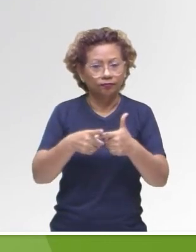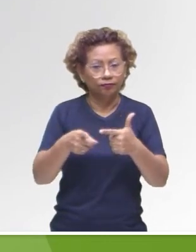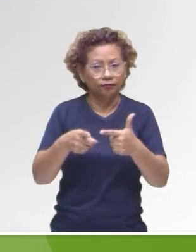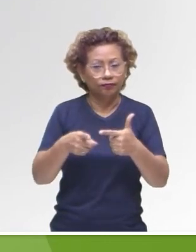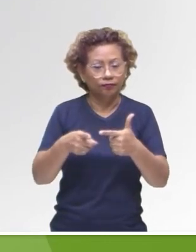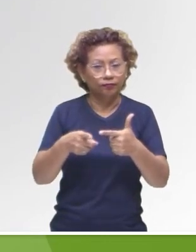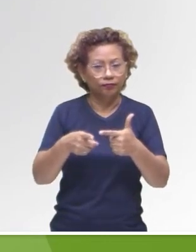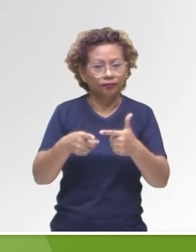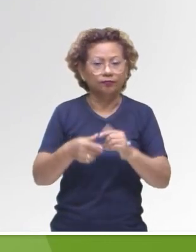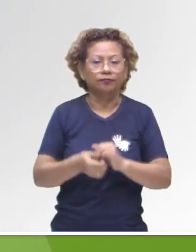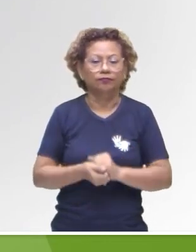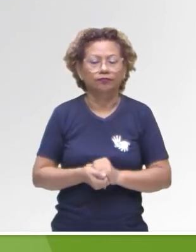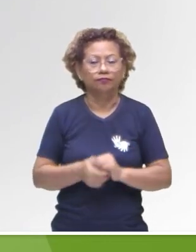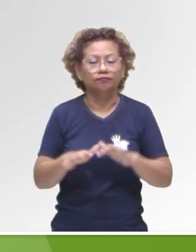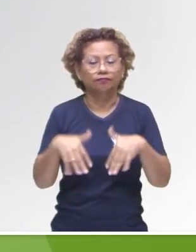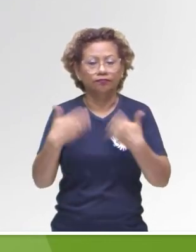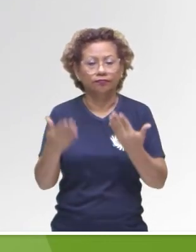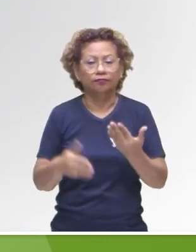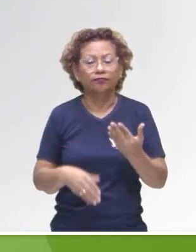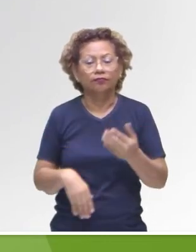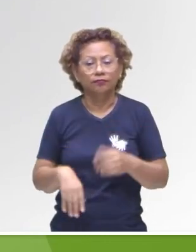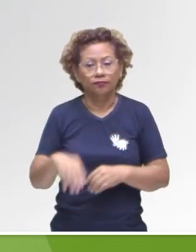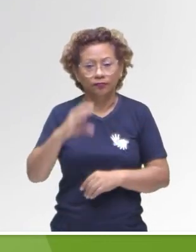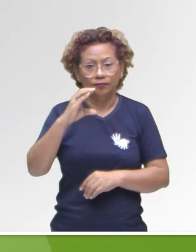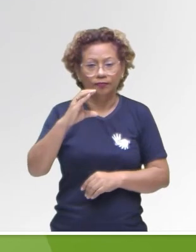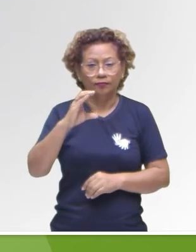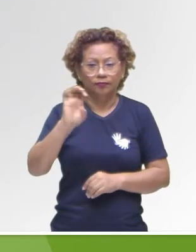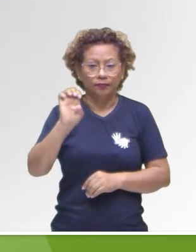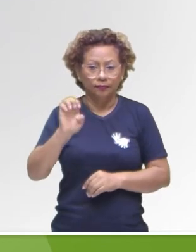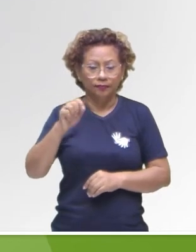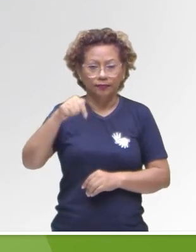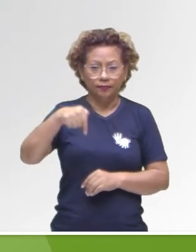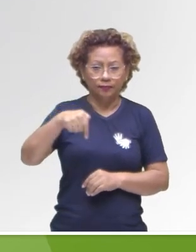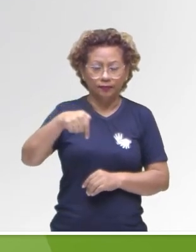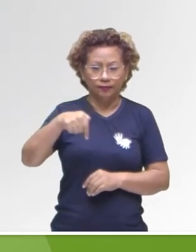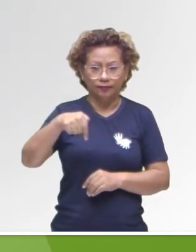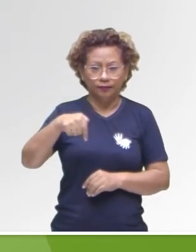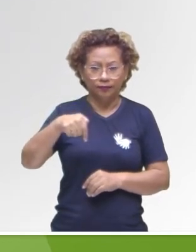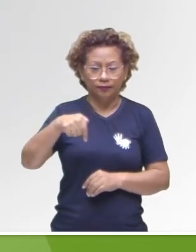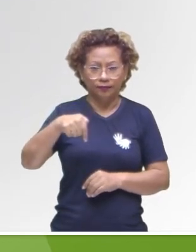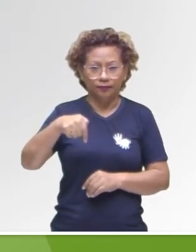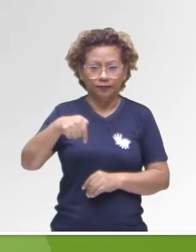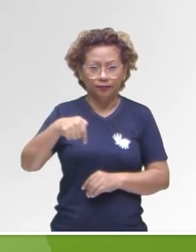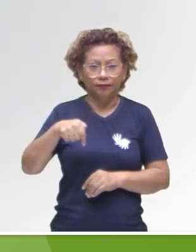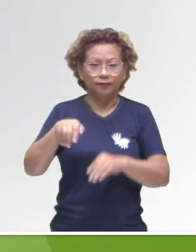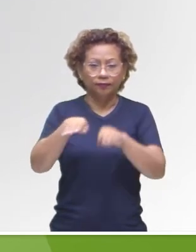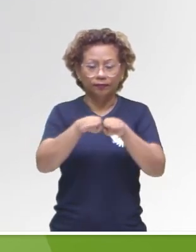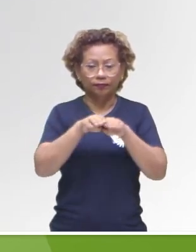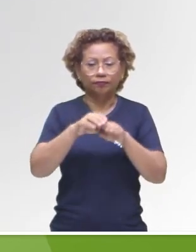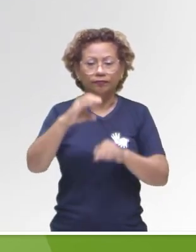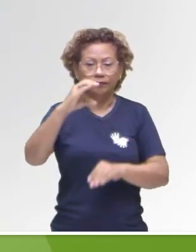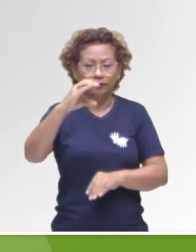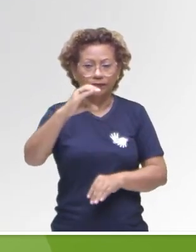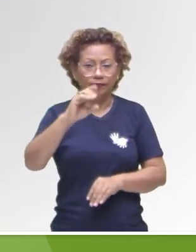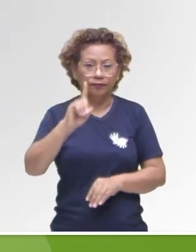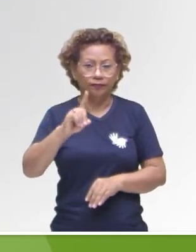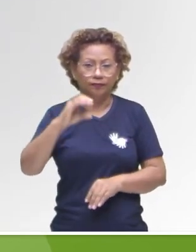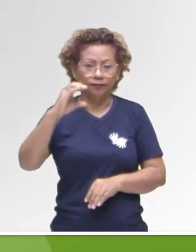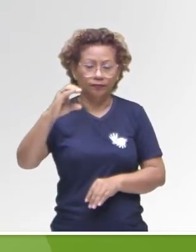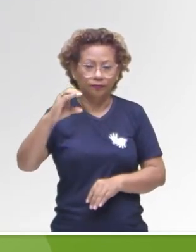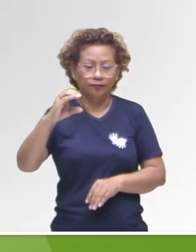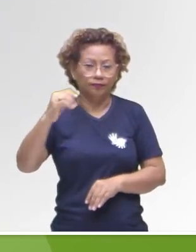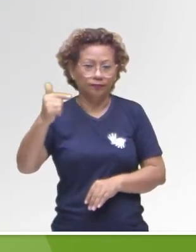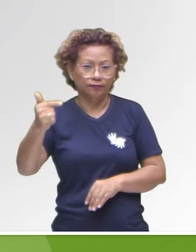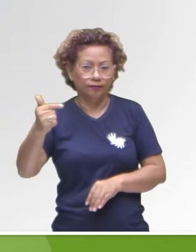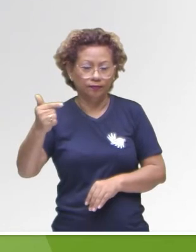Ou seja, o C aqui, que é a capacitância equivalente, é igual a C1 vezes C2, C1 é o capacitor